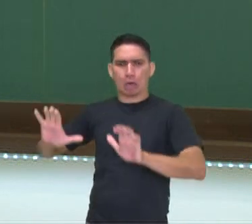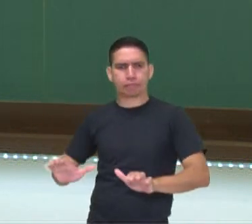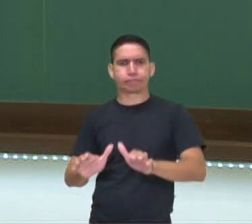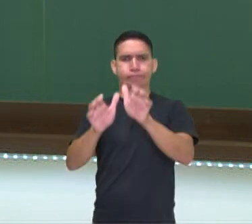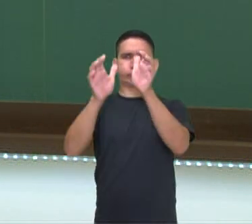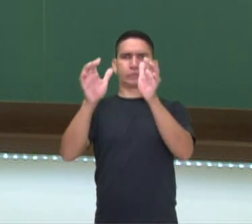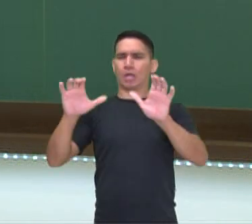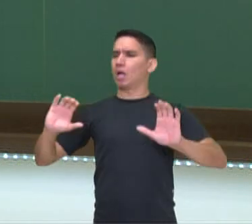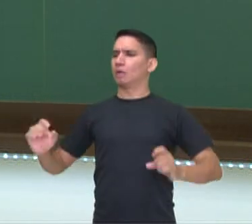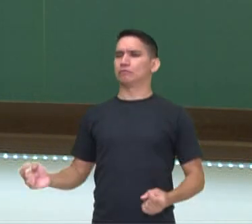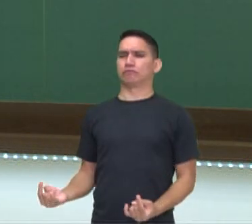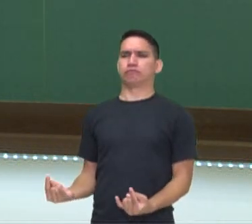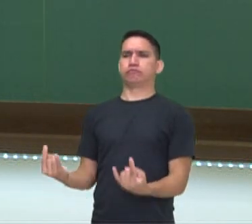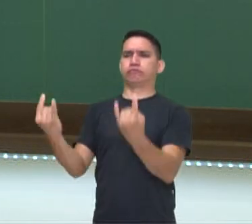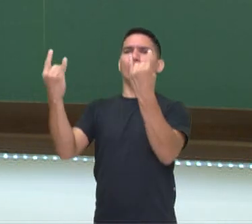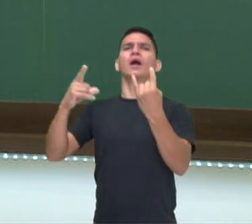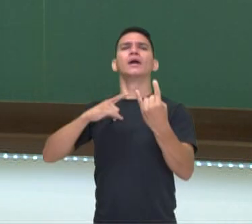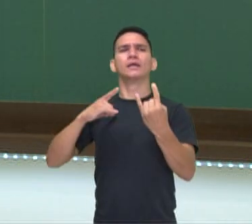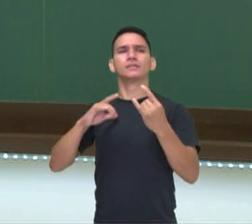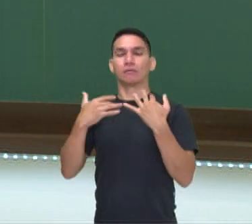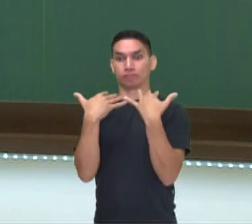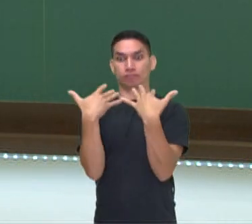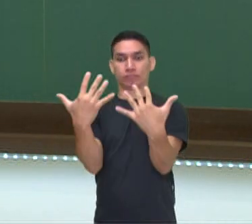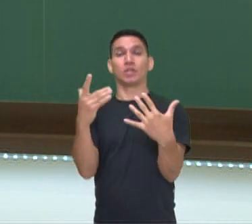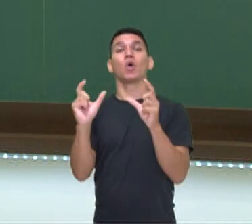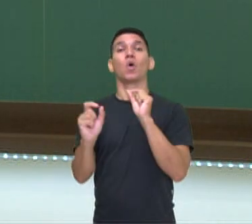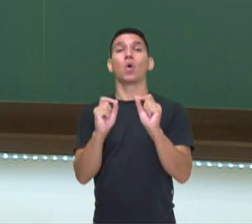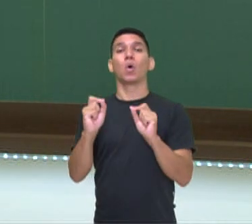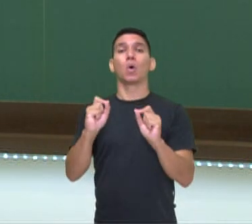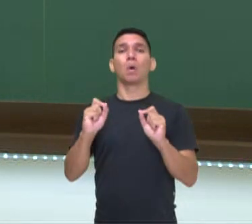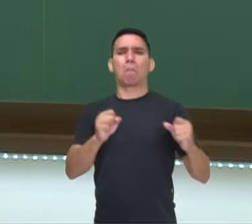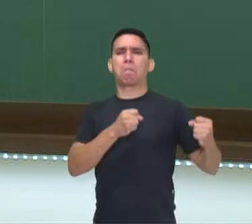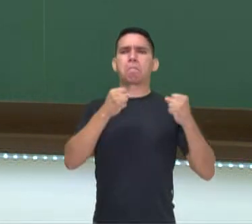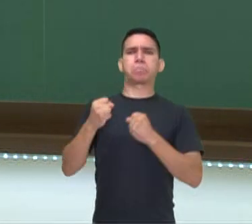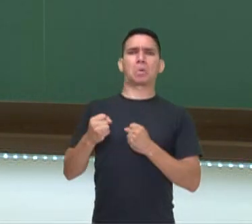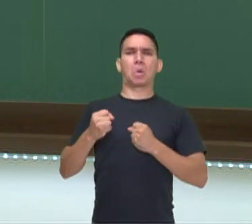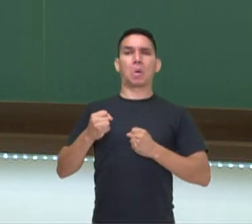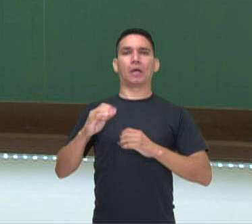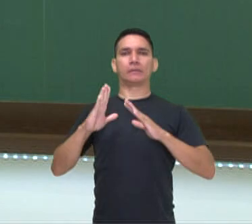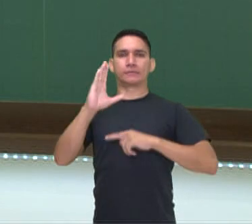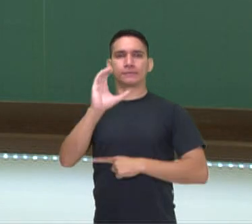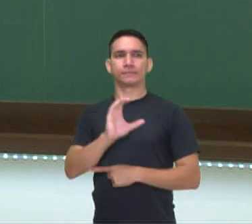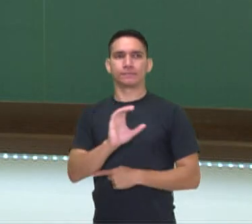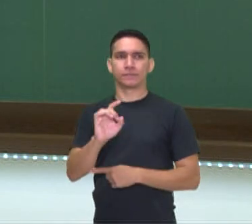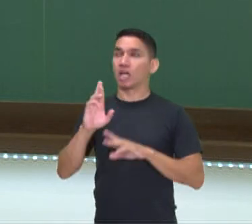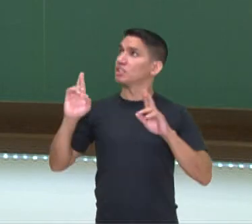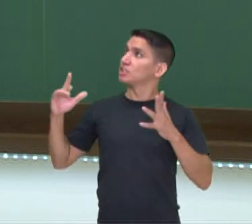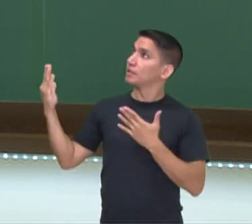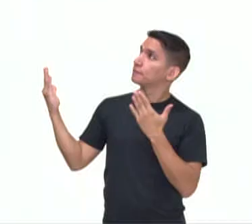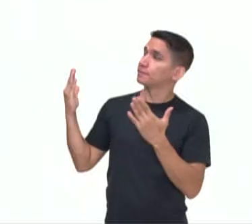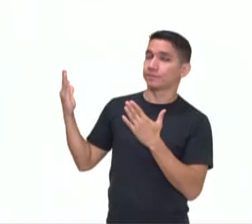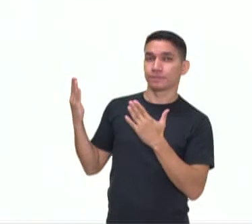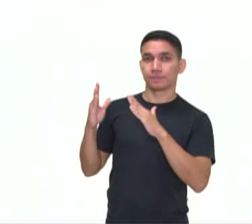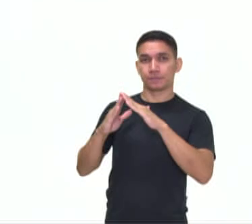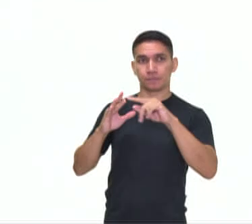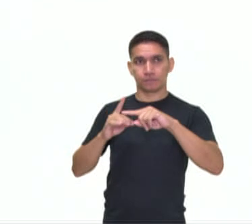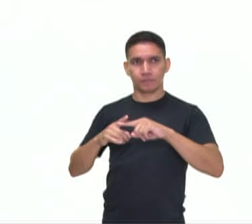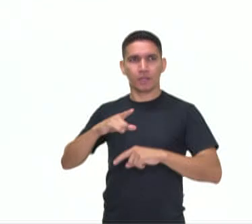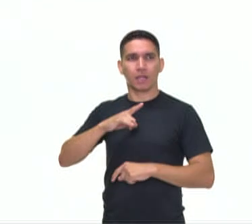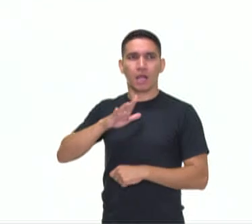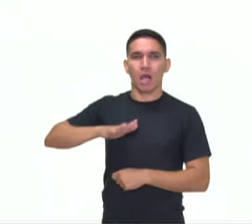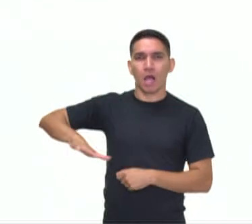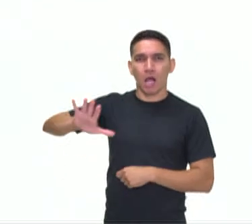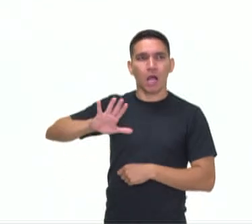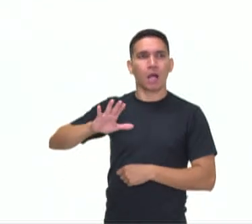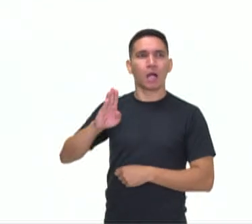e o poderio da igreja. Então, aqui a gente tem a diferença, né, da Capela de Pazzi, de Brunelleschi, né, que